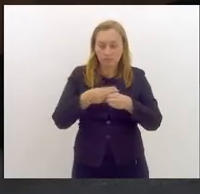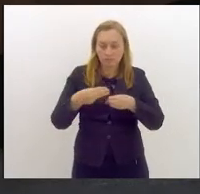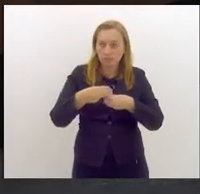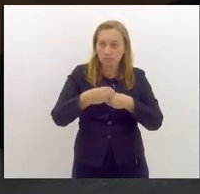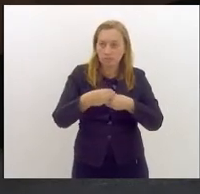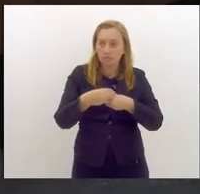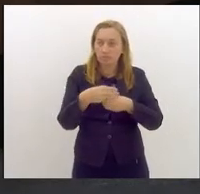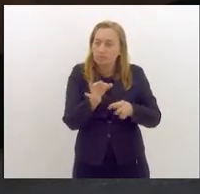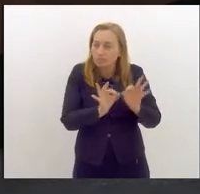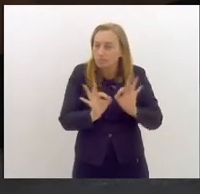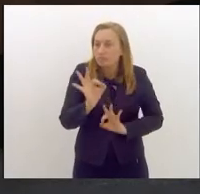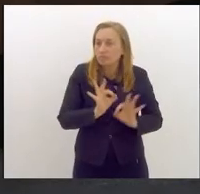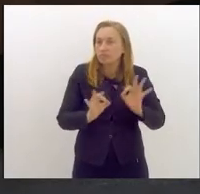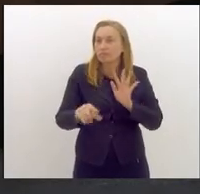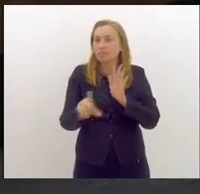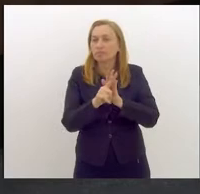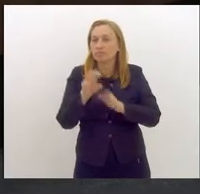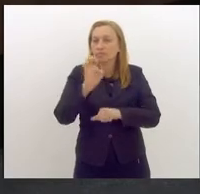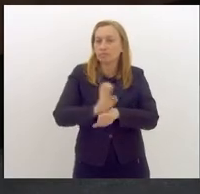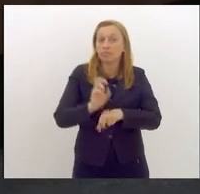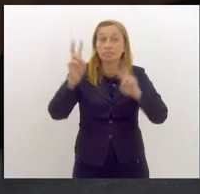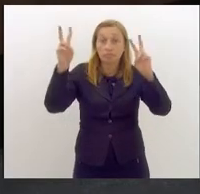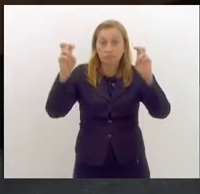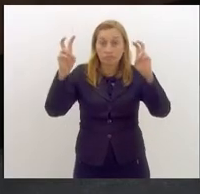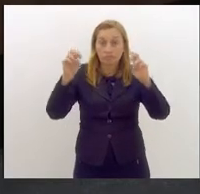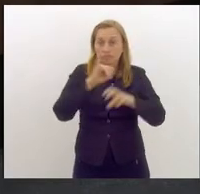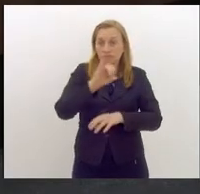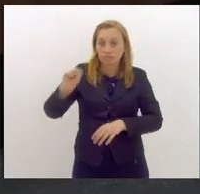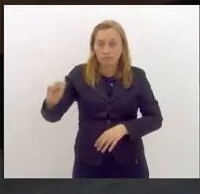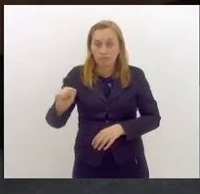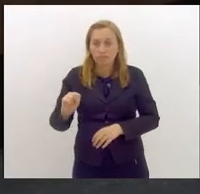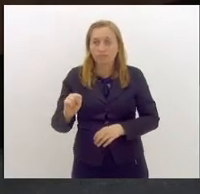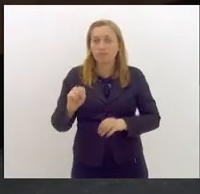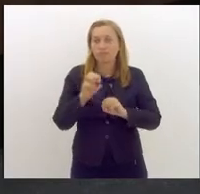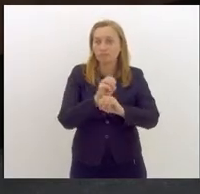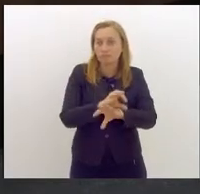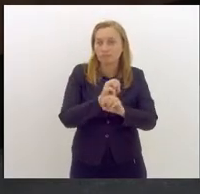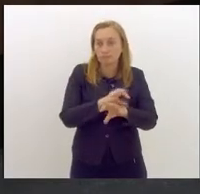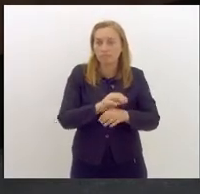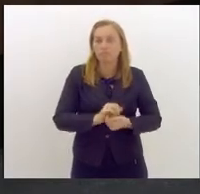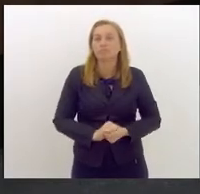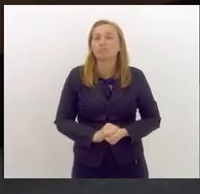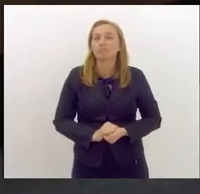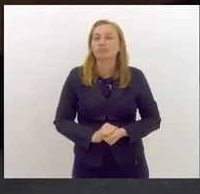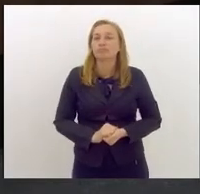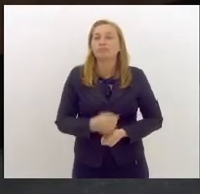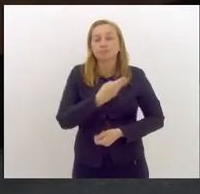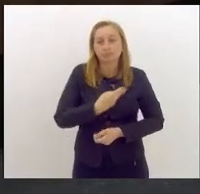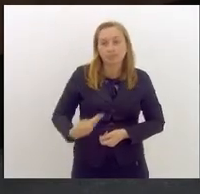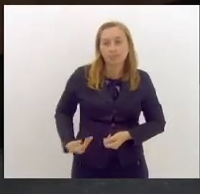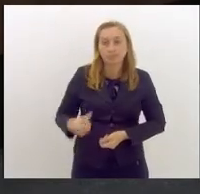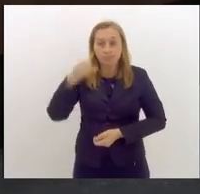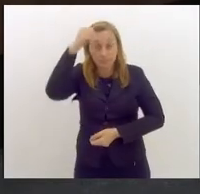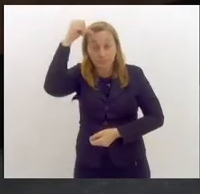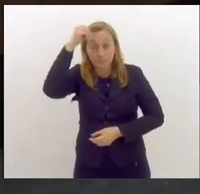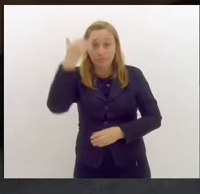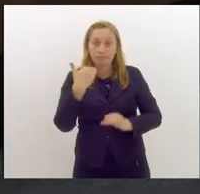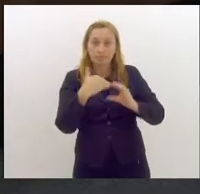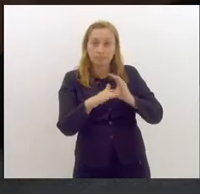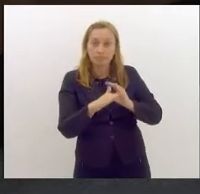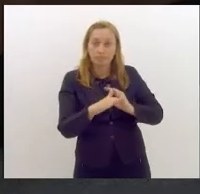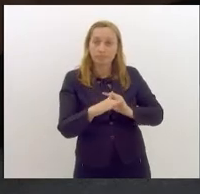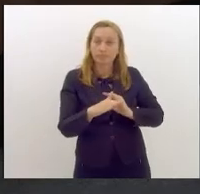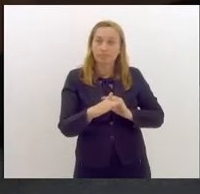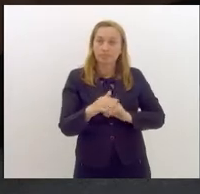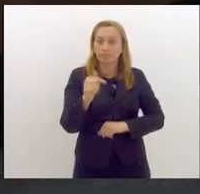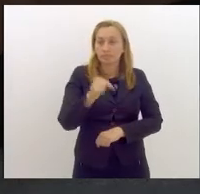disciplinassem por lei estadual a questão de semestre da educação e o governo Castro mandou a mensagem para cá